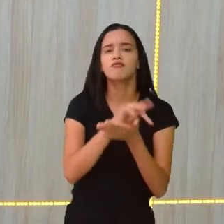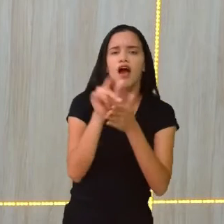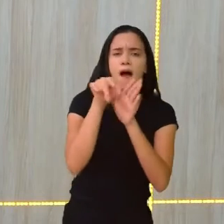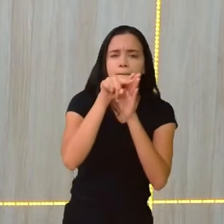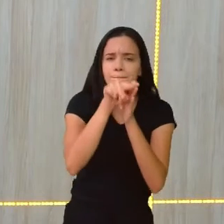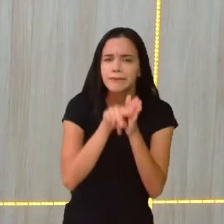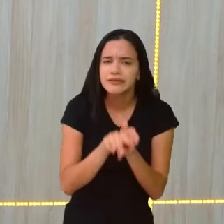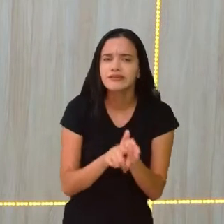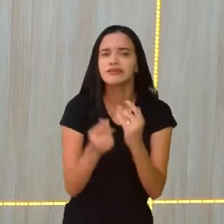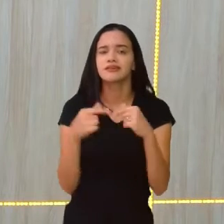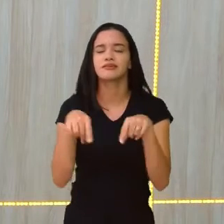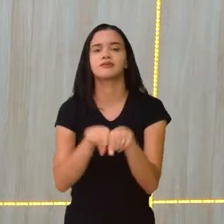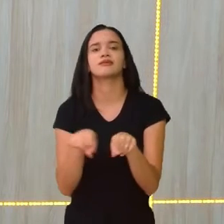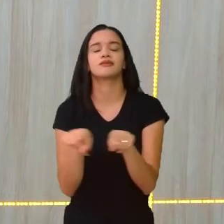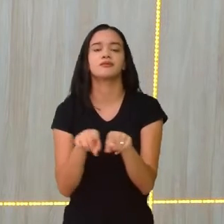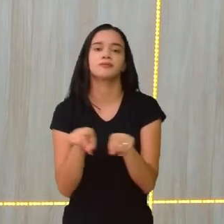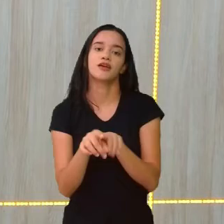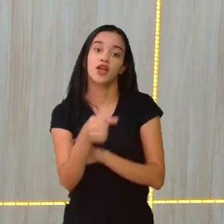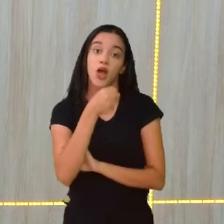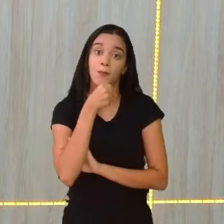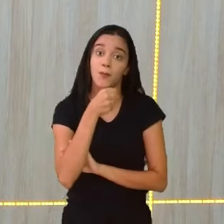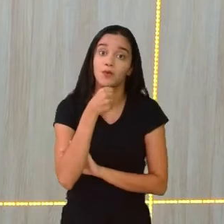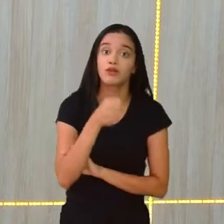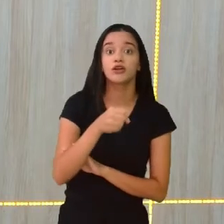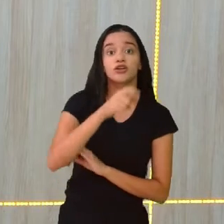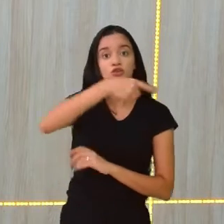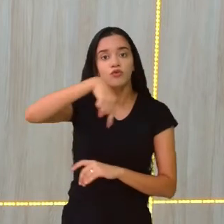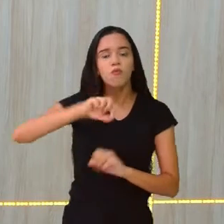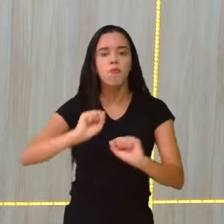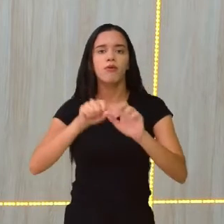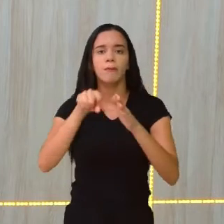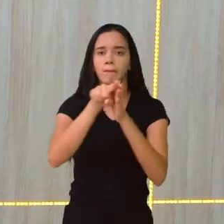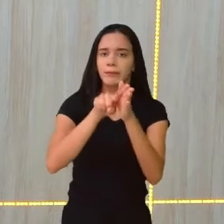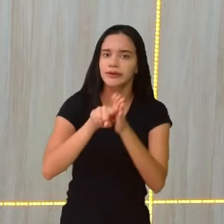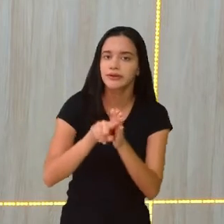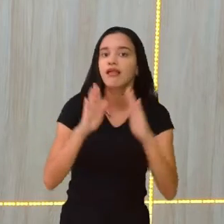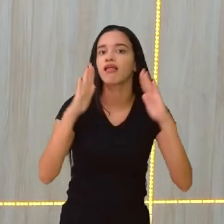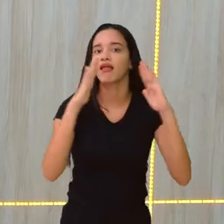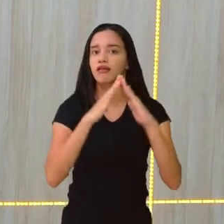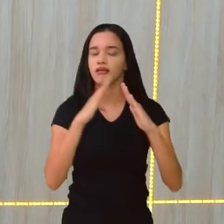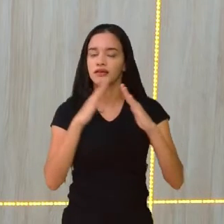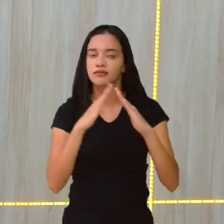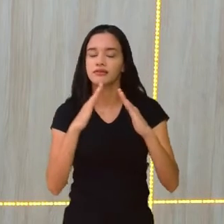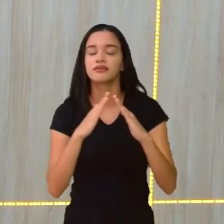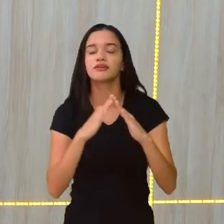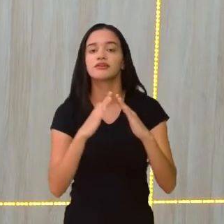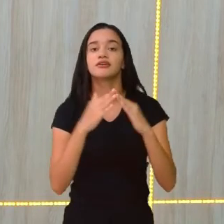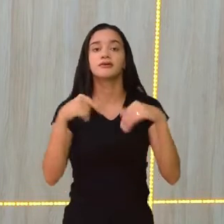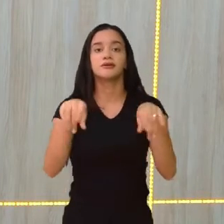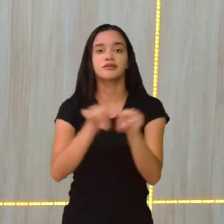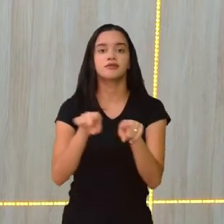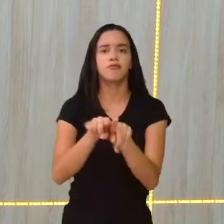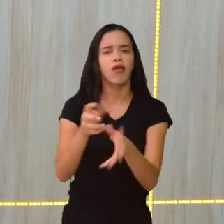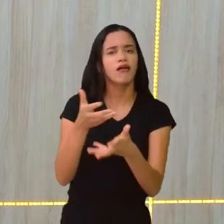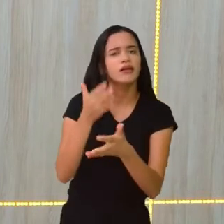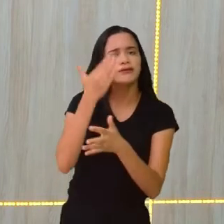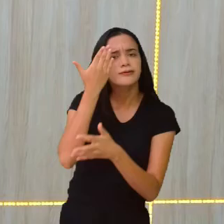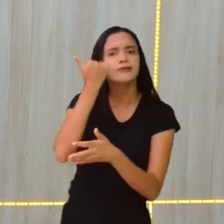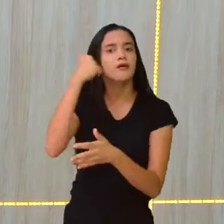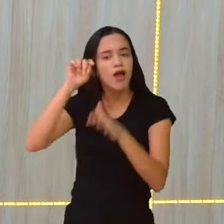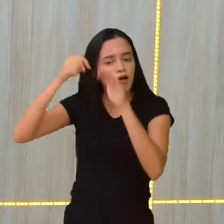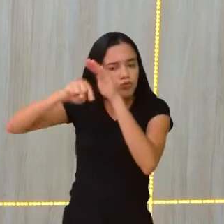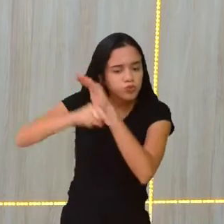pesquisas aí, tem várias reportagens que vocês podem pesquisar aí em casa, né? Vocês podem querer